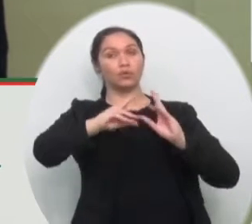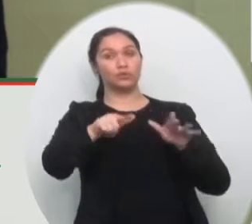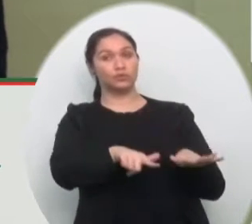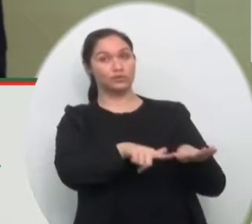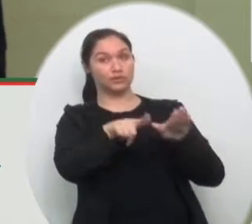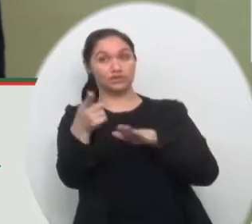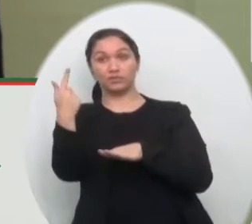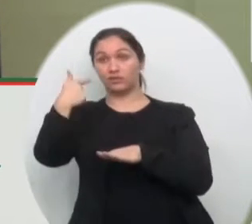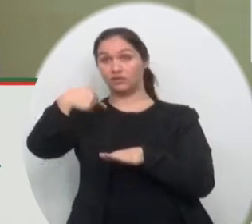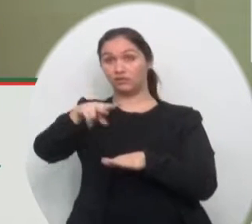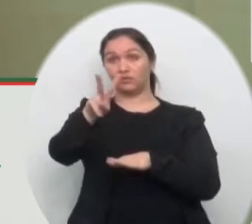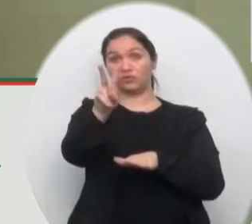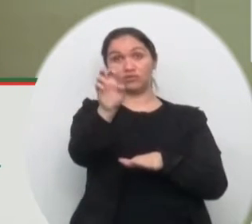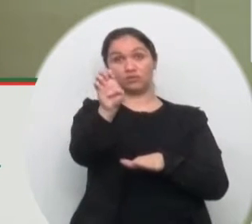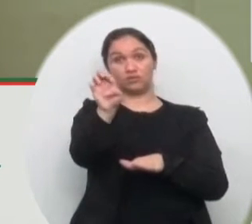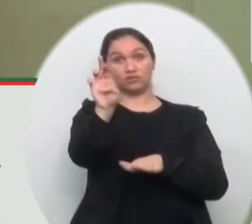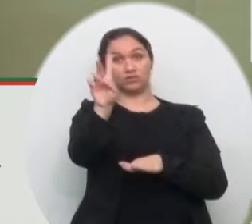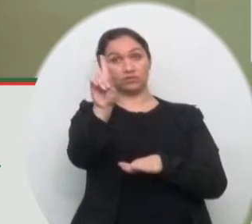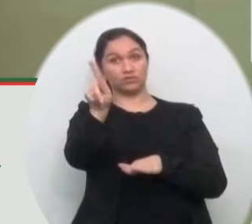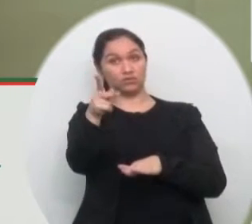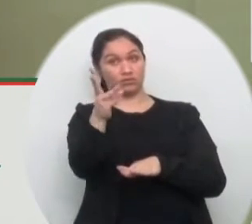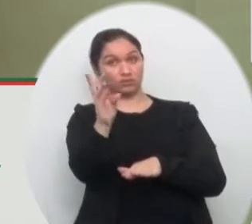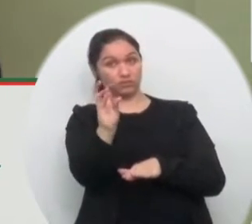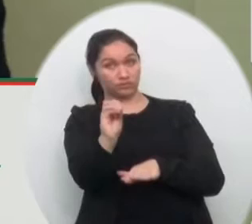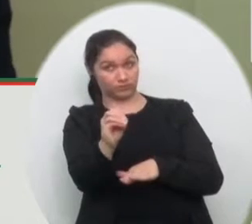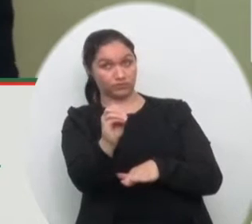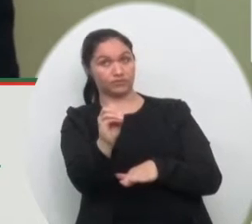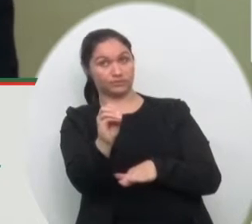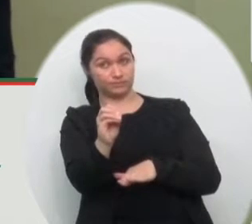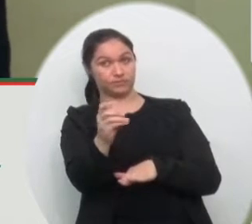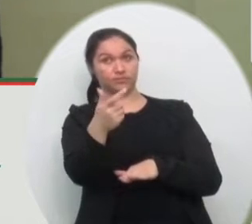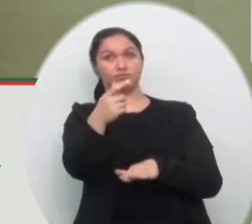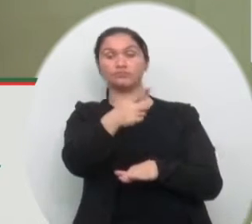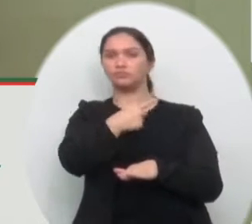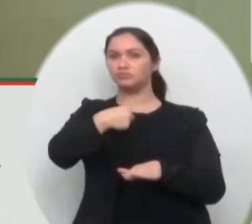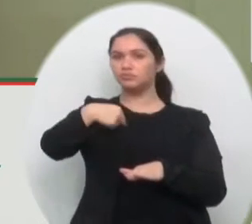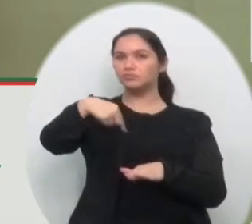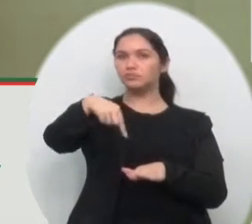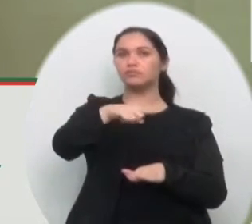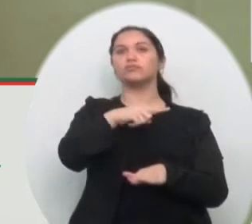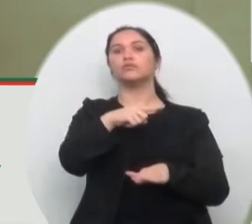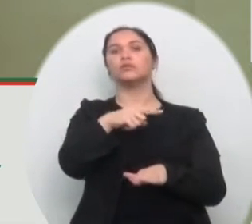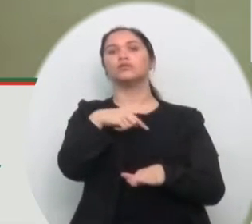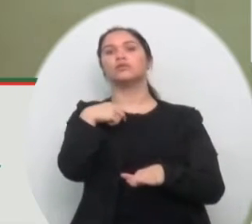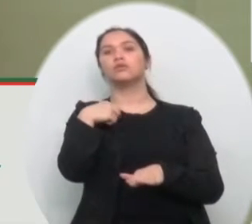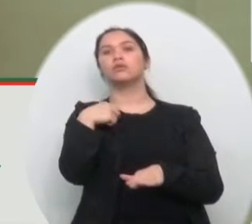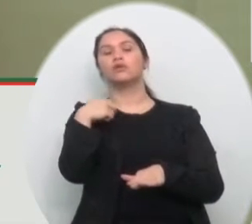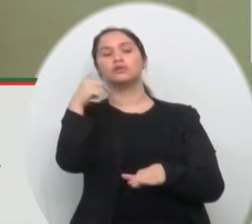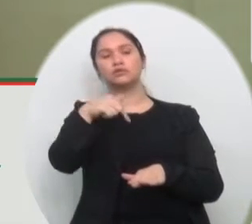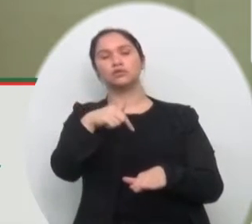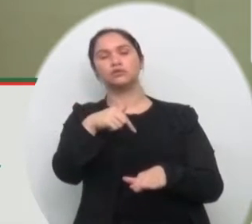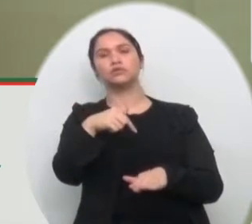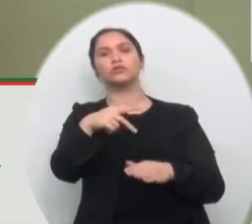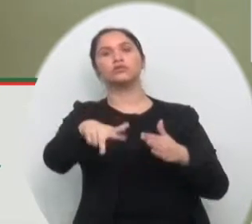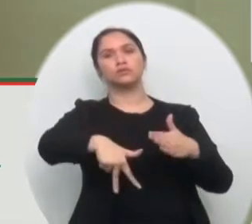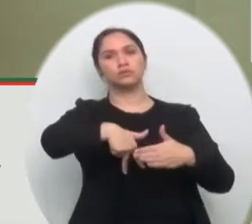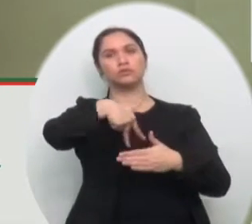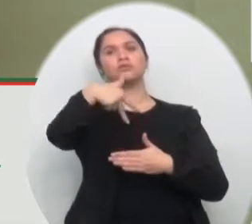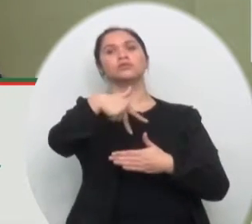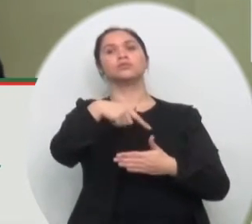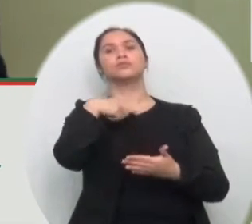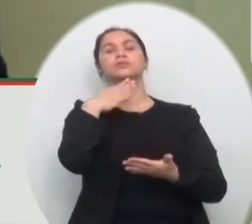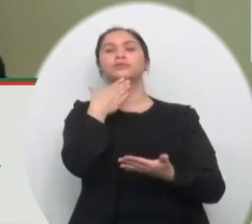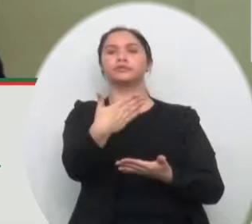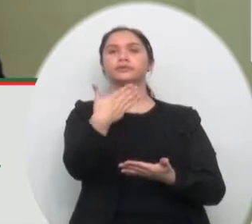Lacerda, a gente vê, e várias vezes já cobramos aqui, o vereador Ademir, já subimos essa tribuna, Miri, Tita, quase todos